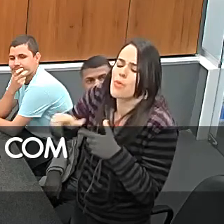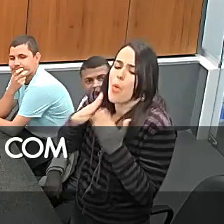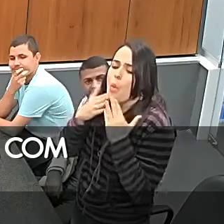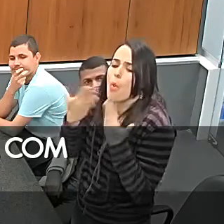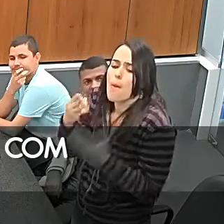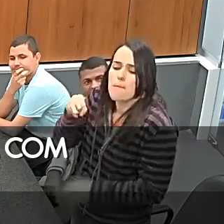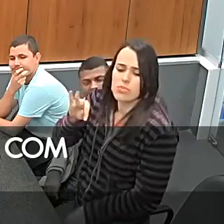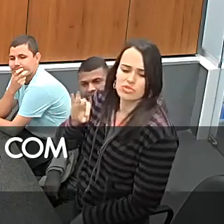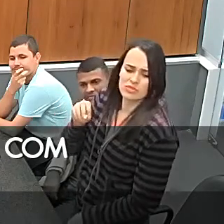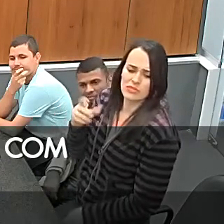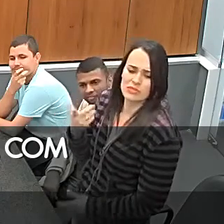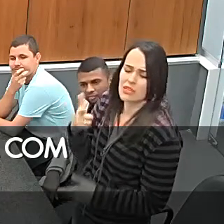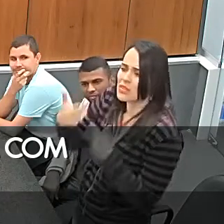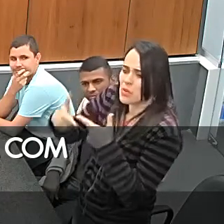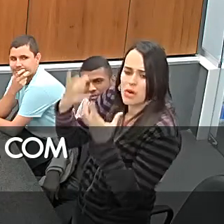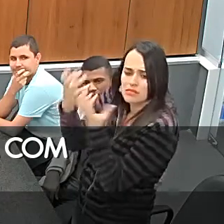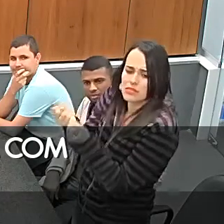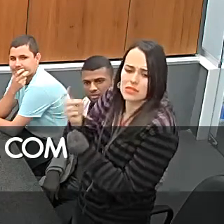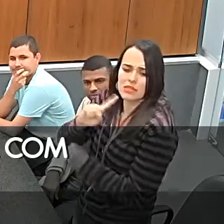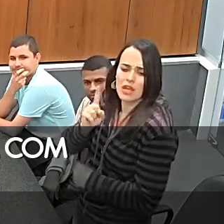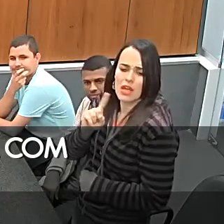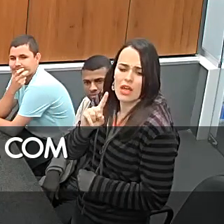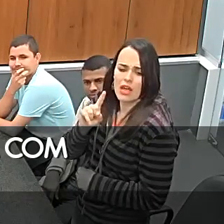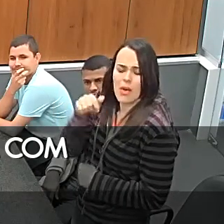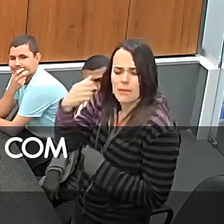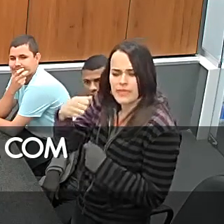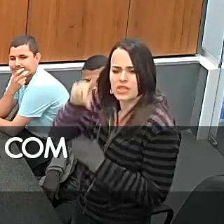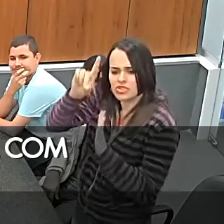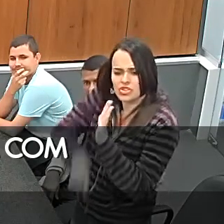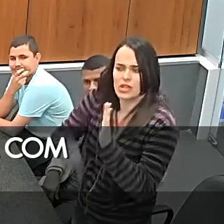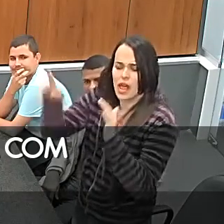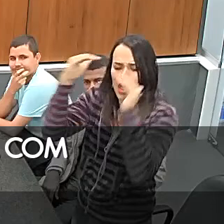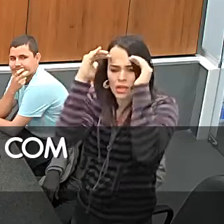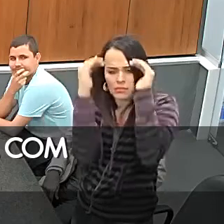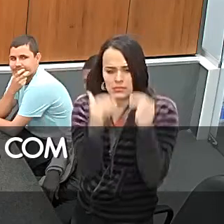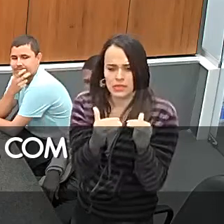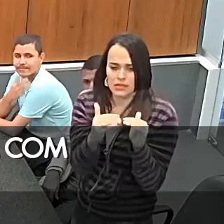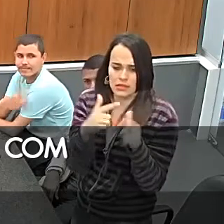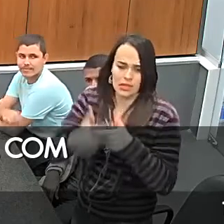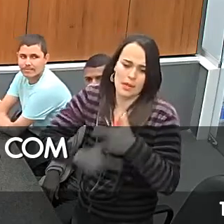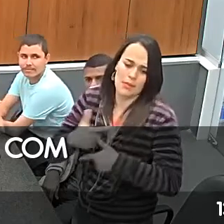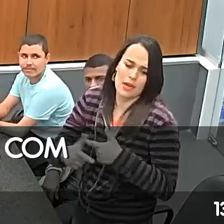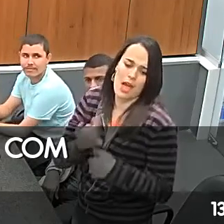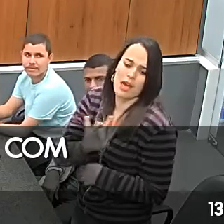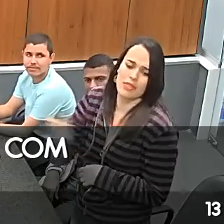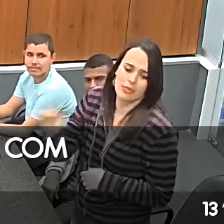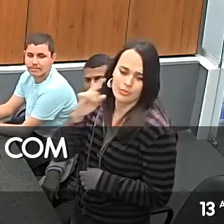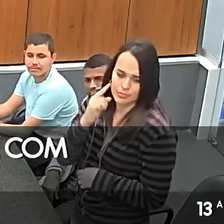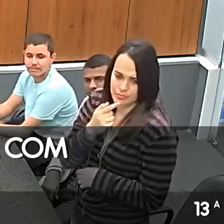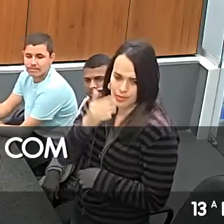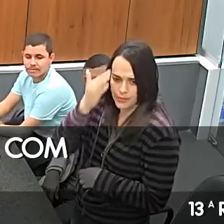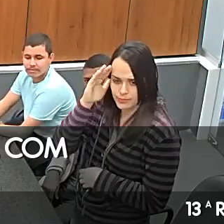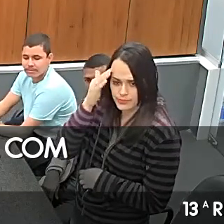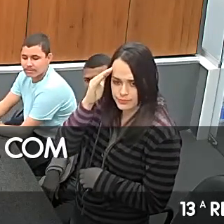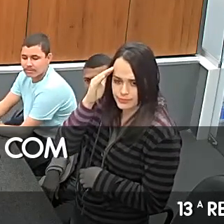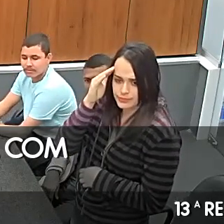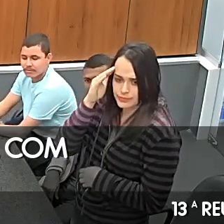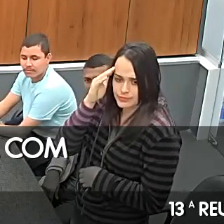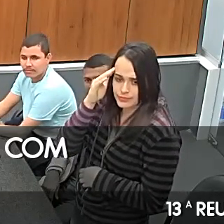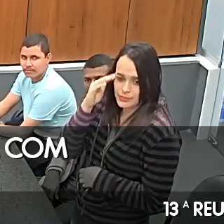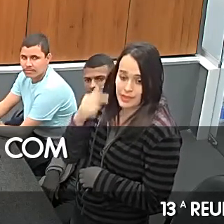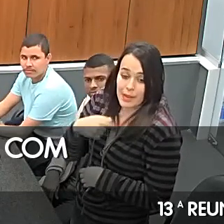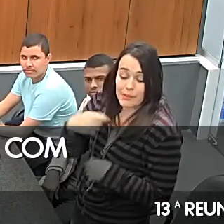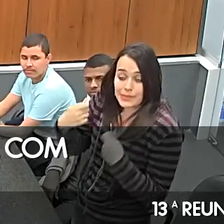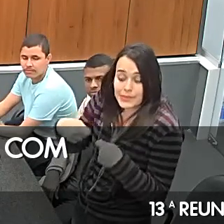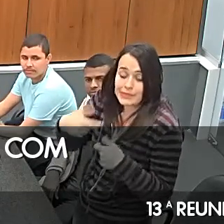mas e aí? E nós? O que nós precisamos em relação à